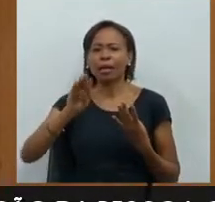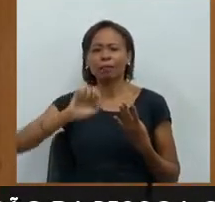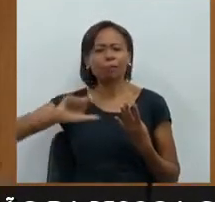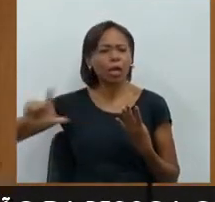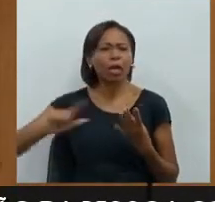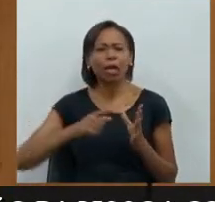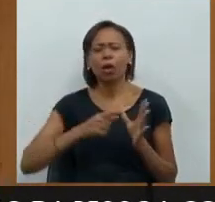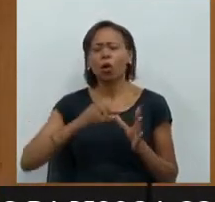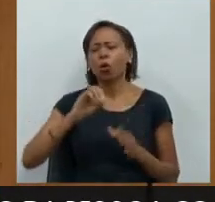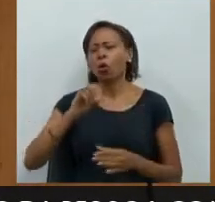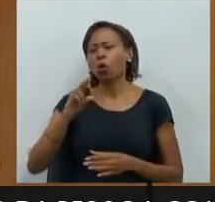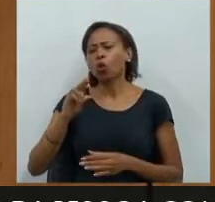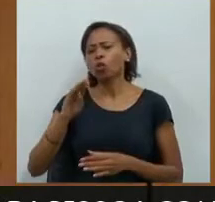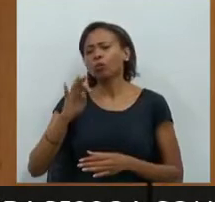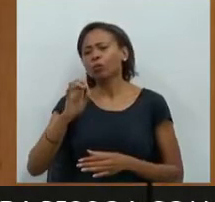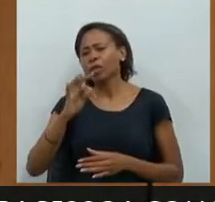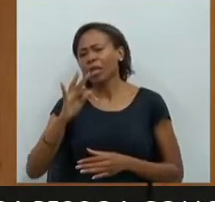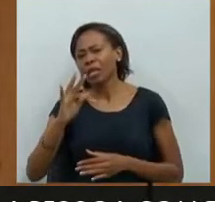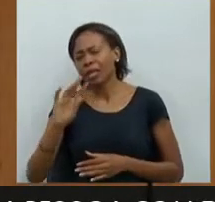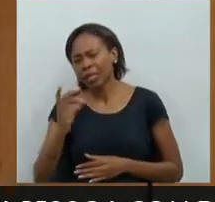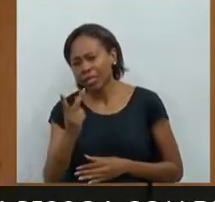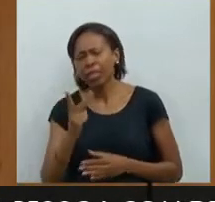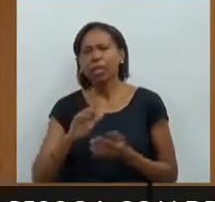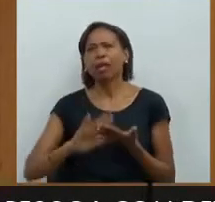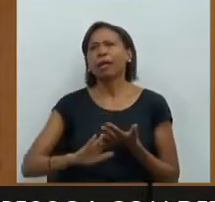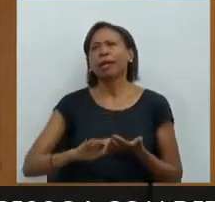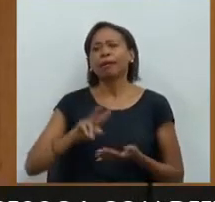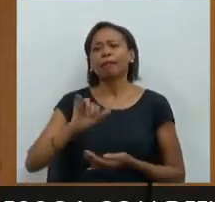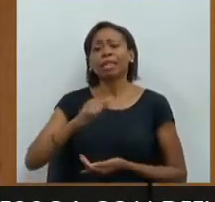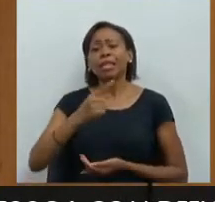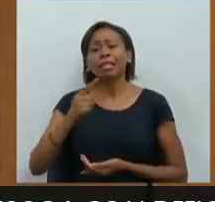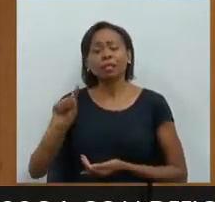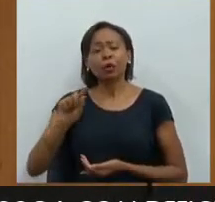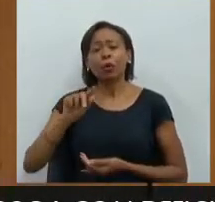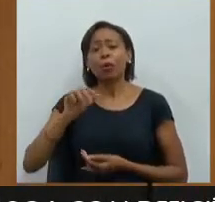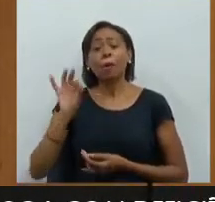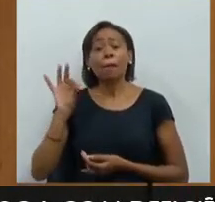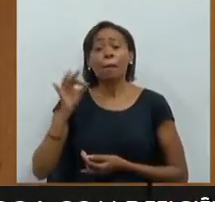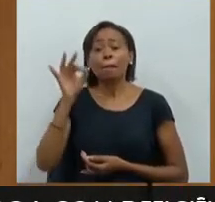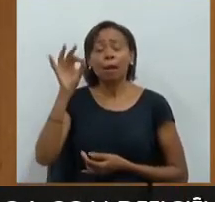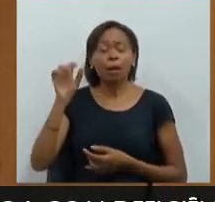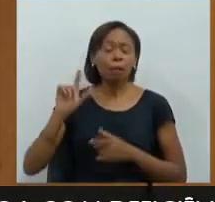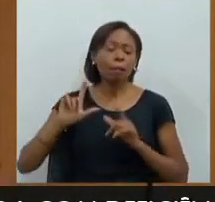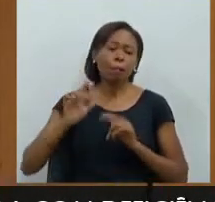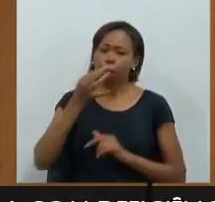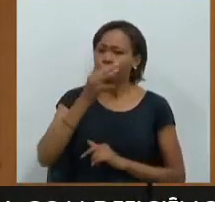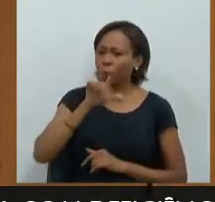Outback, Viação Pássaro Verde, Asprom, Colégio Marista